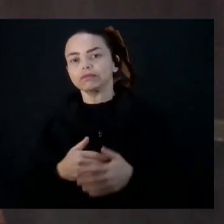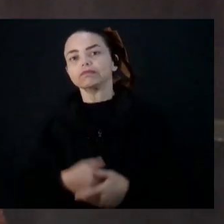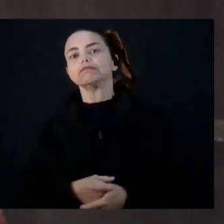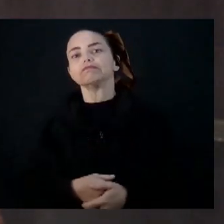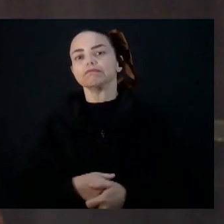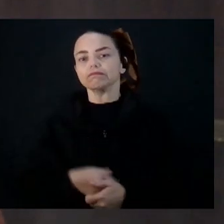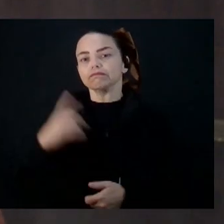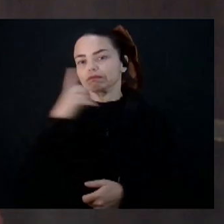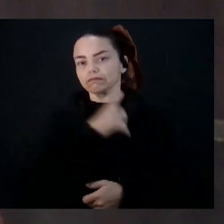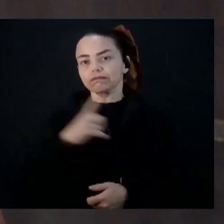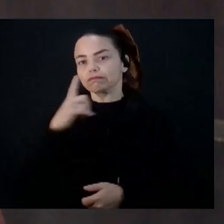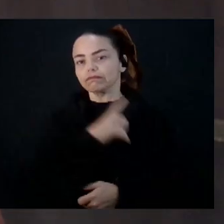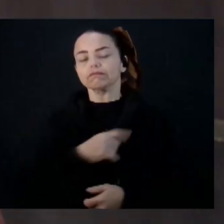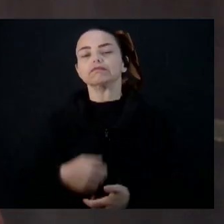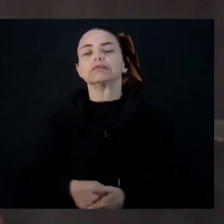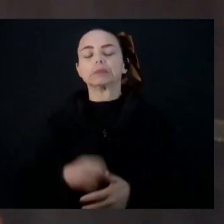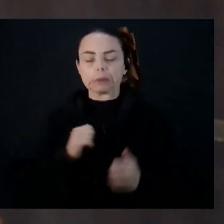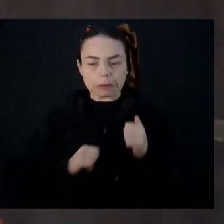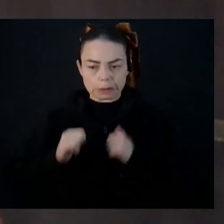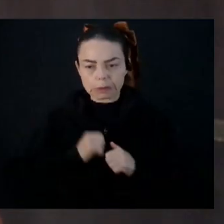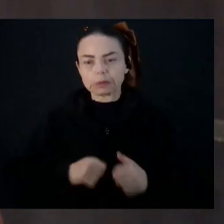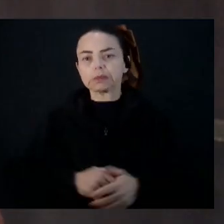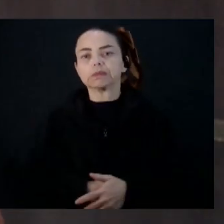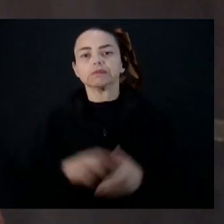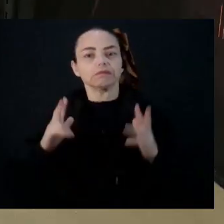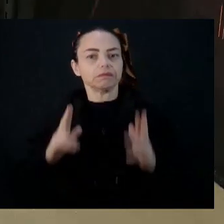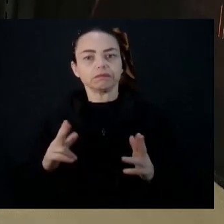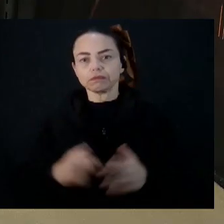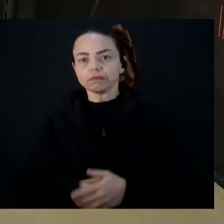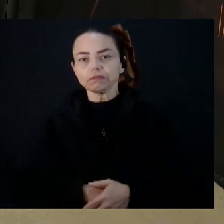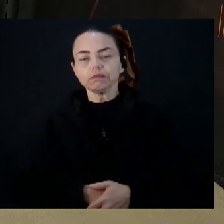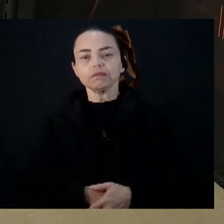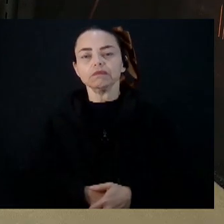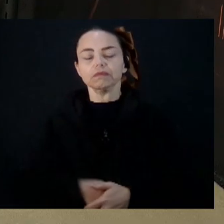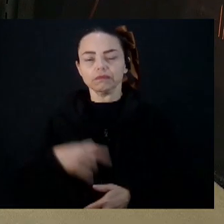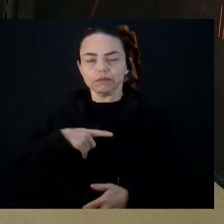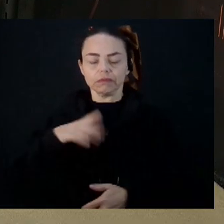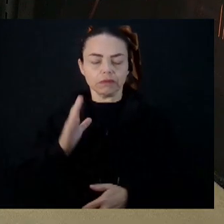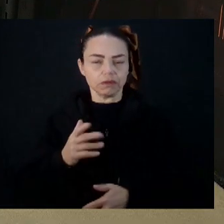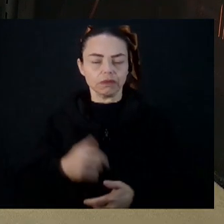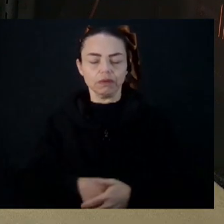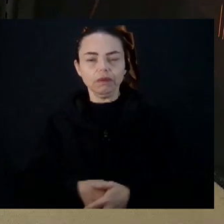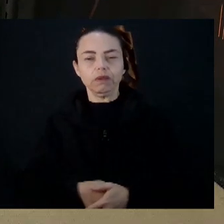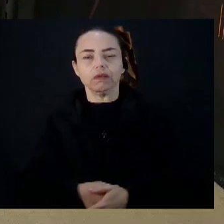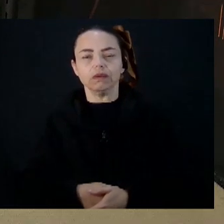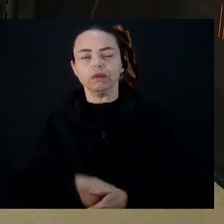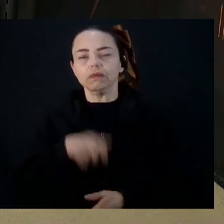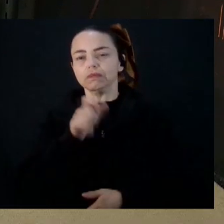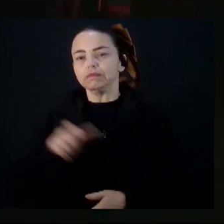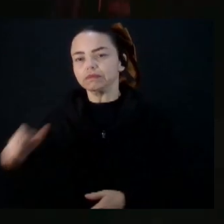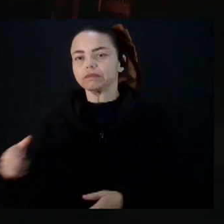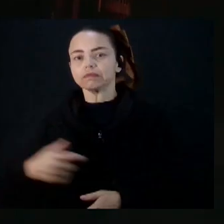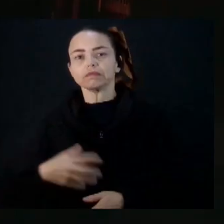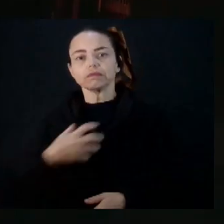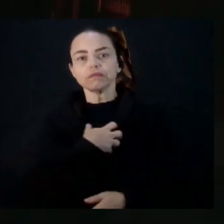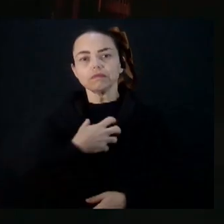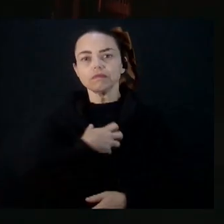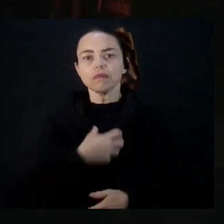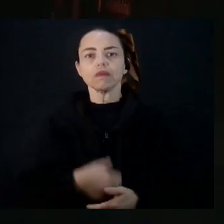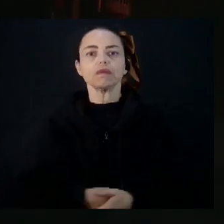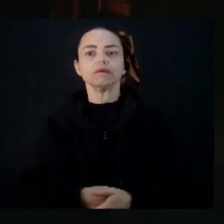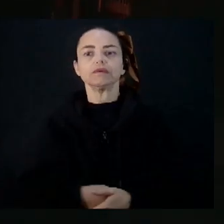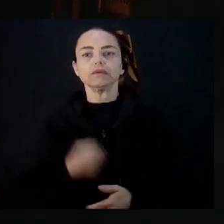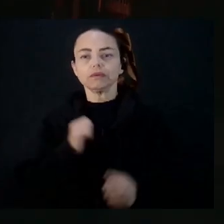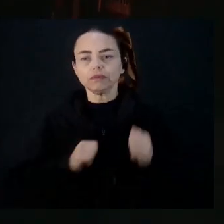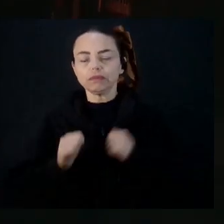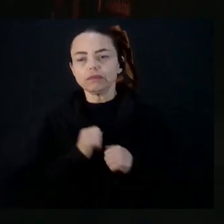todo mundo acaba ansioso do mesmo jeito, né? Já tem algo que é meio que as pessoas sentem mesmo, né? Essa questão dessa ansiedade no